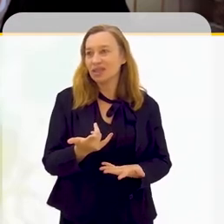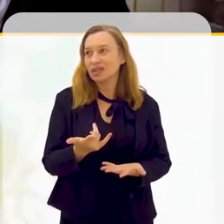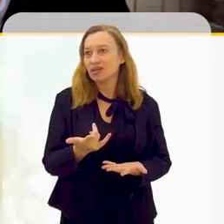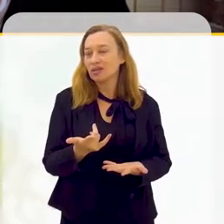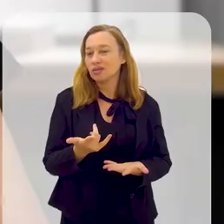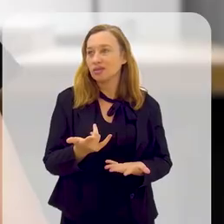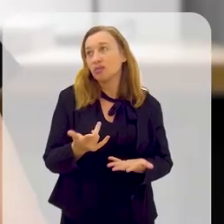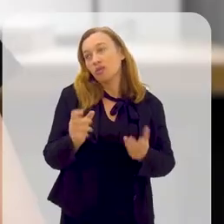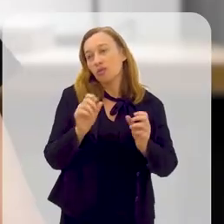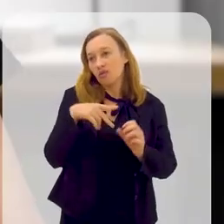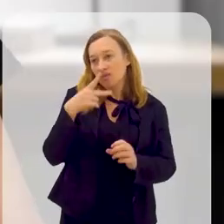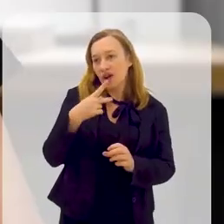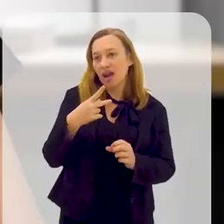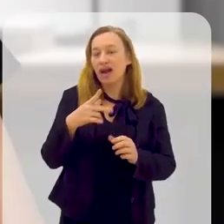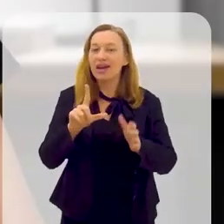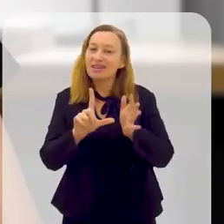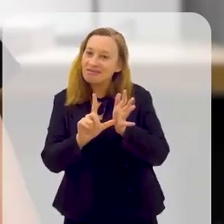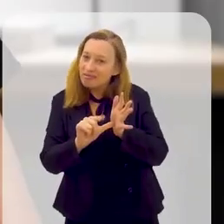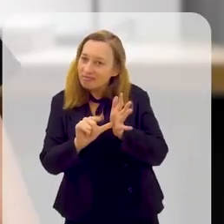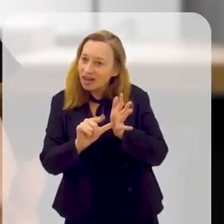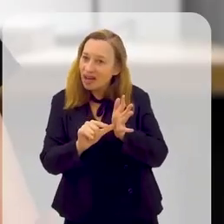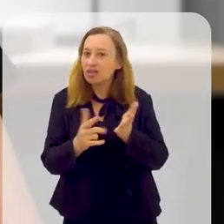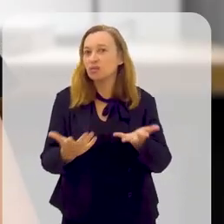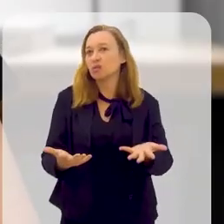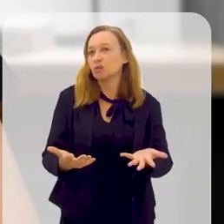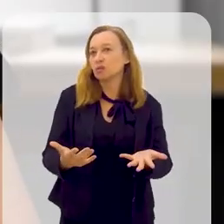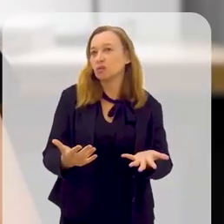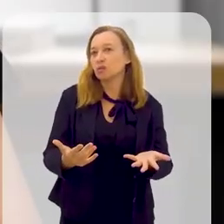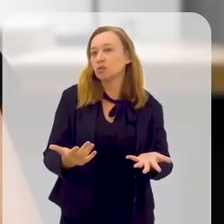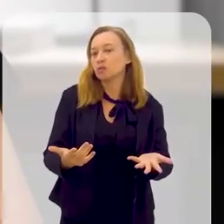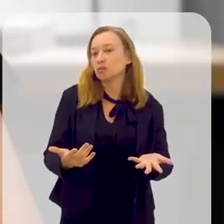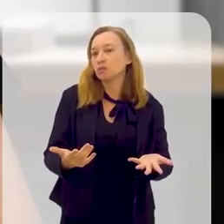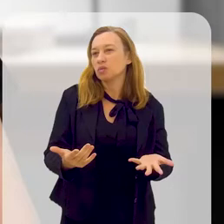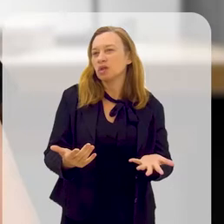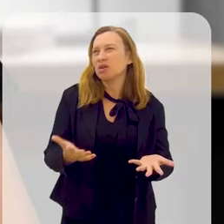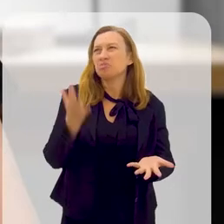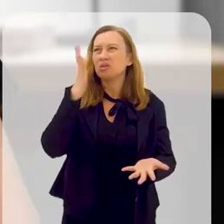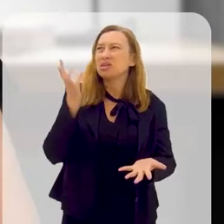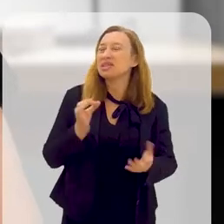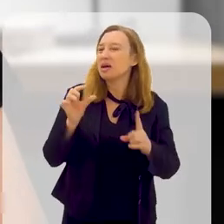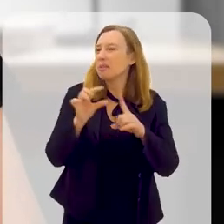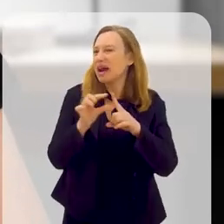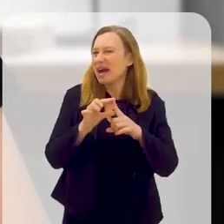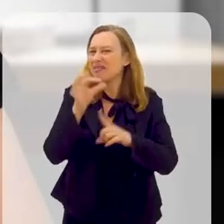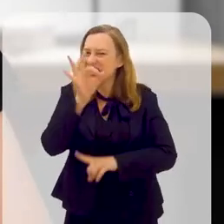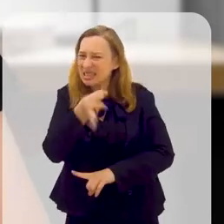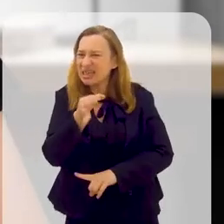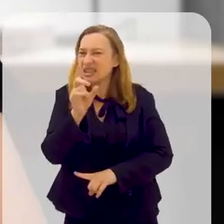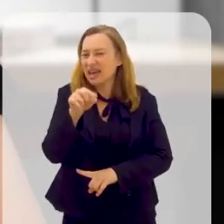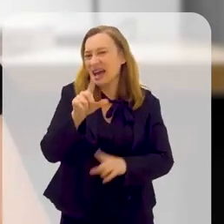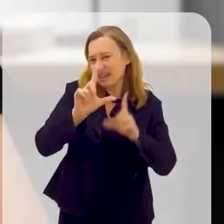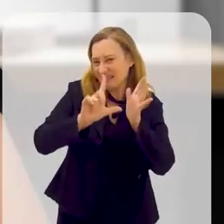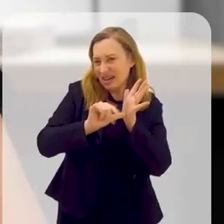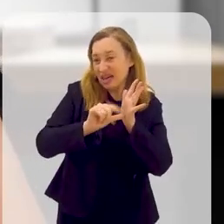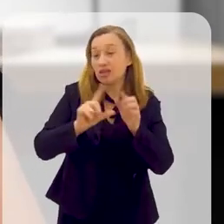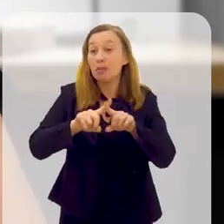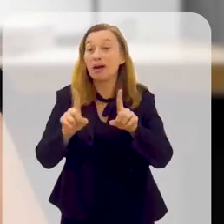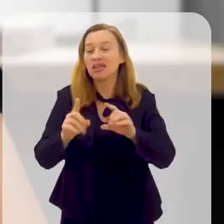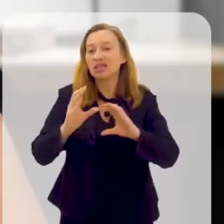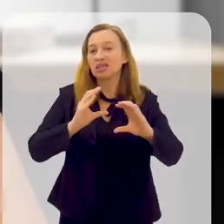desse dessa vamos assim desse atraso não sei nem se a palavra é essa